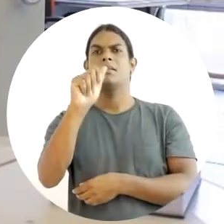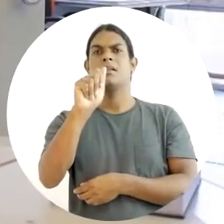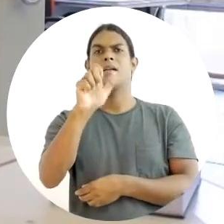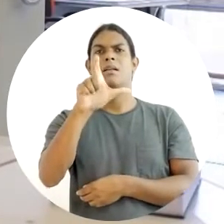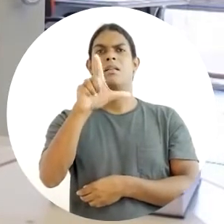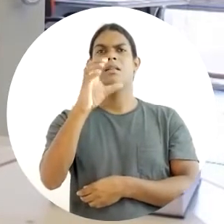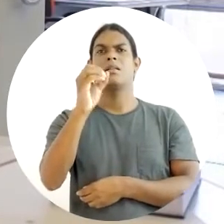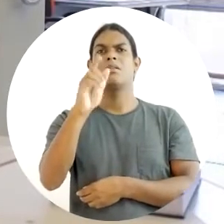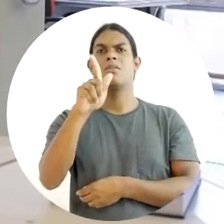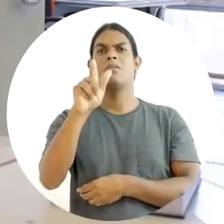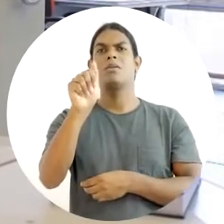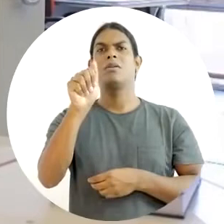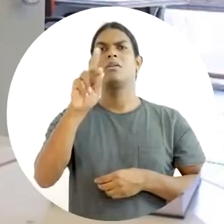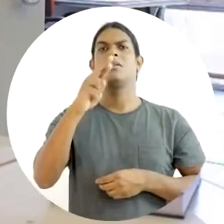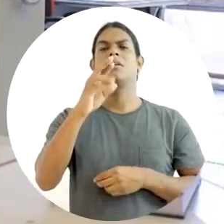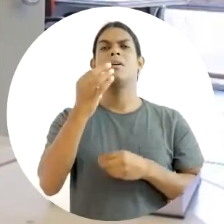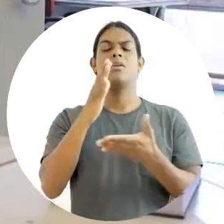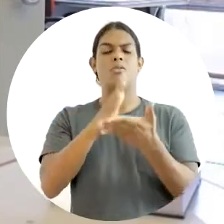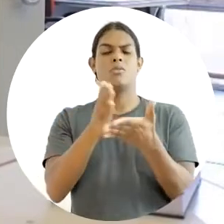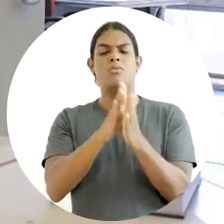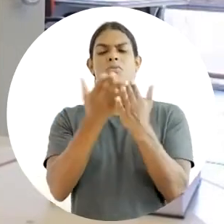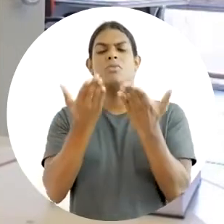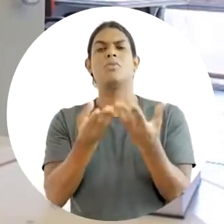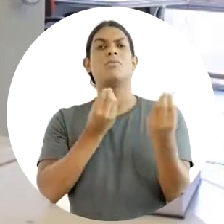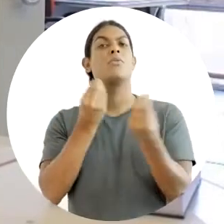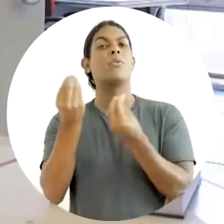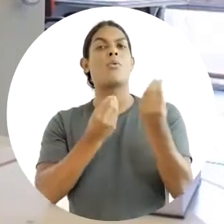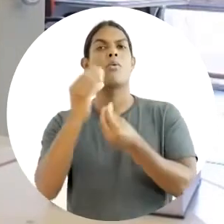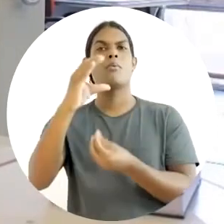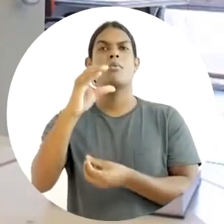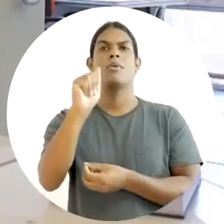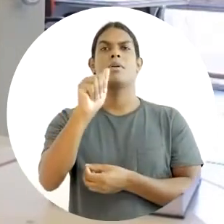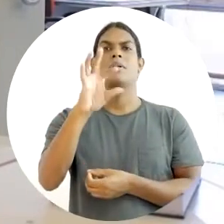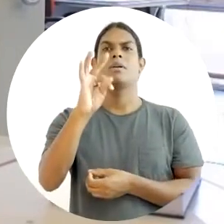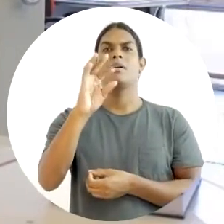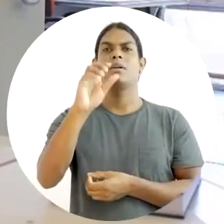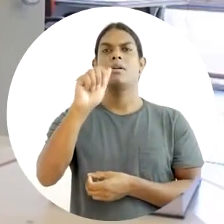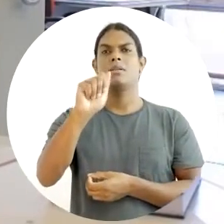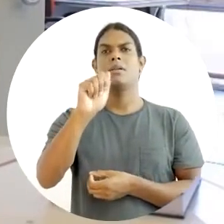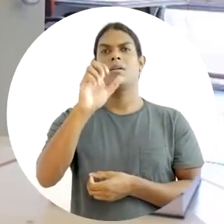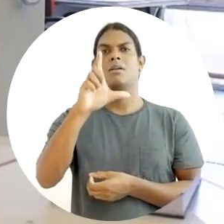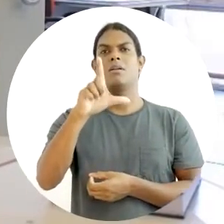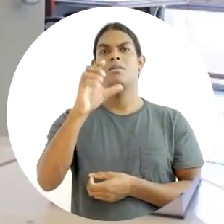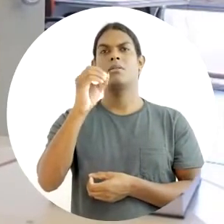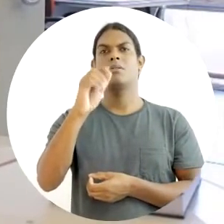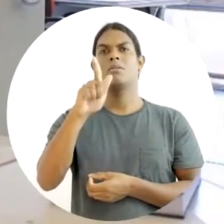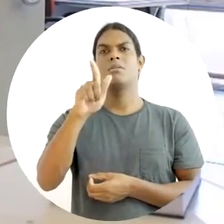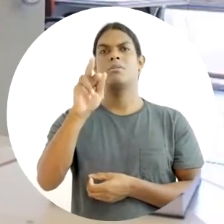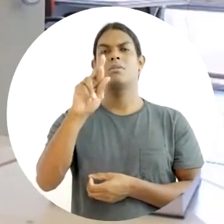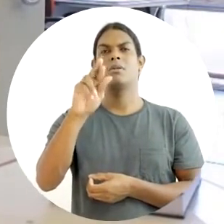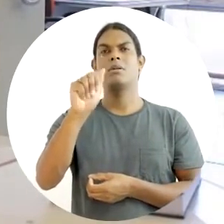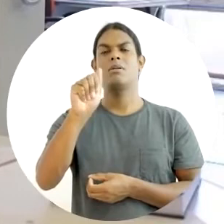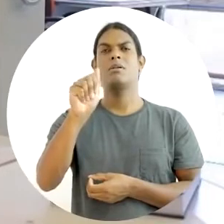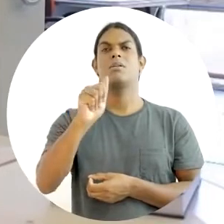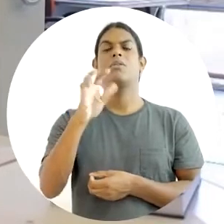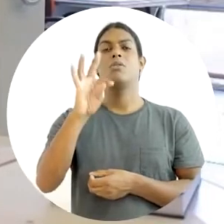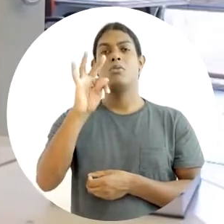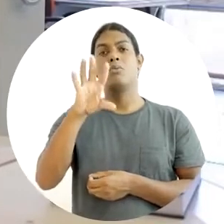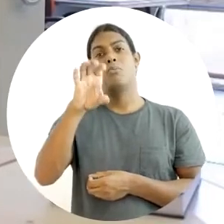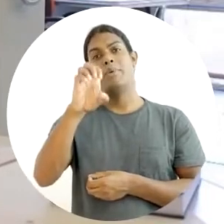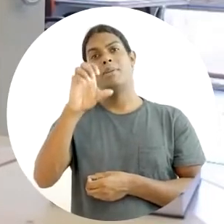é a fonte principal de informação que nós utilizamos para catalogar uma tese de dissertação,